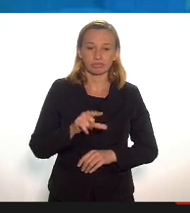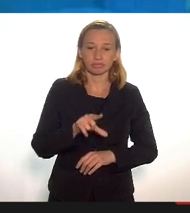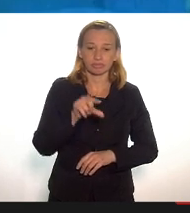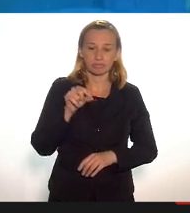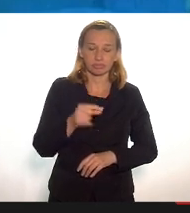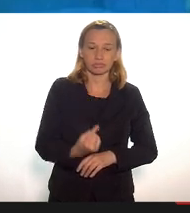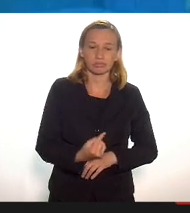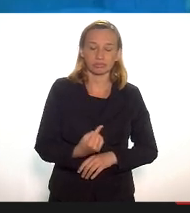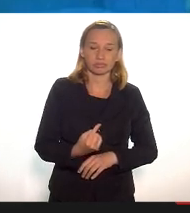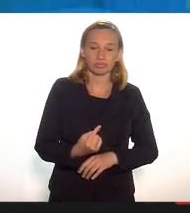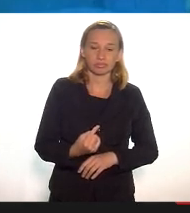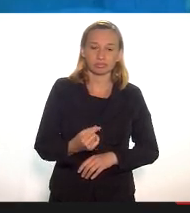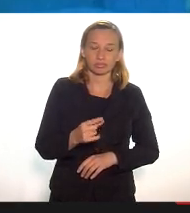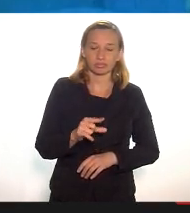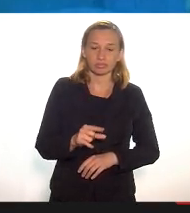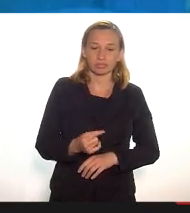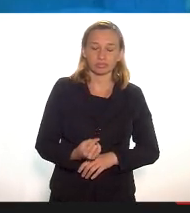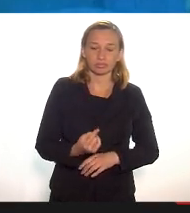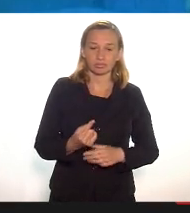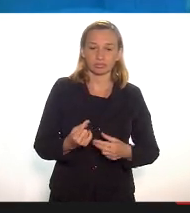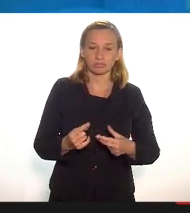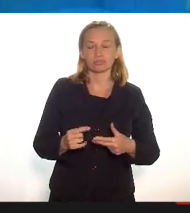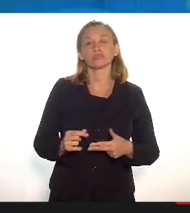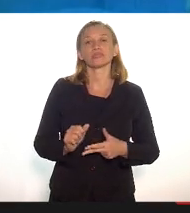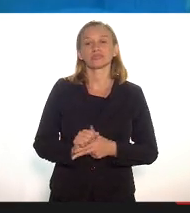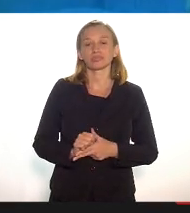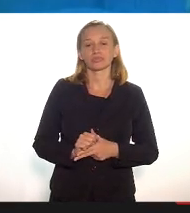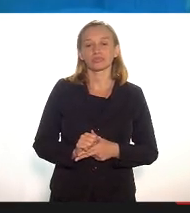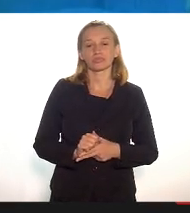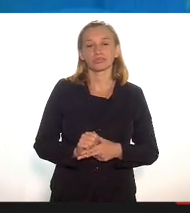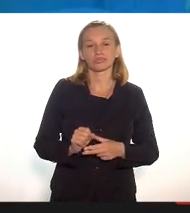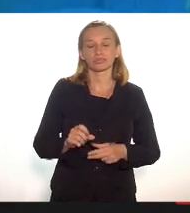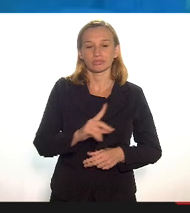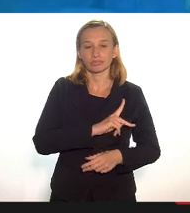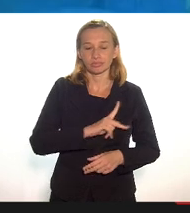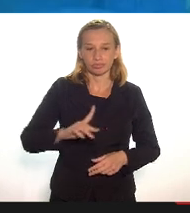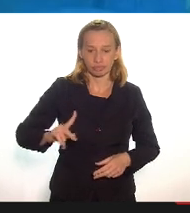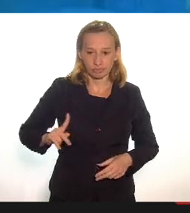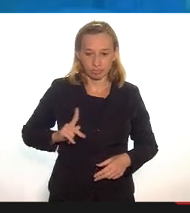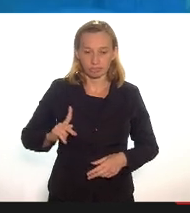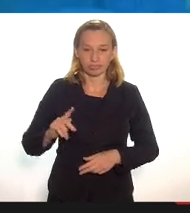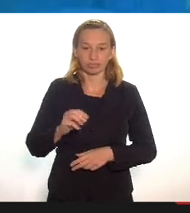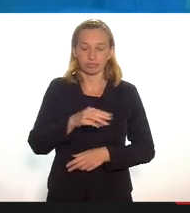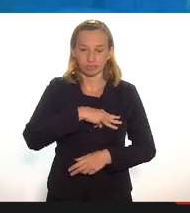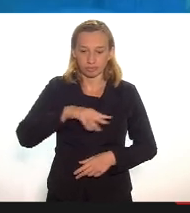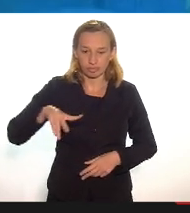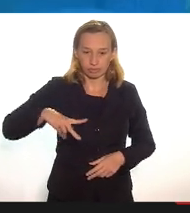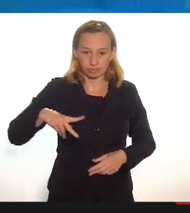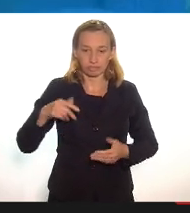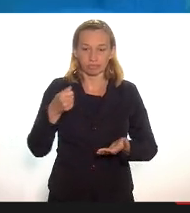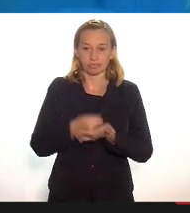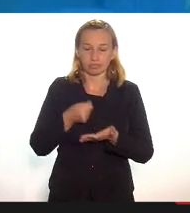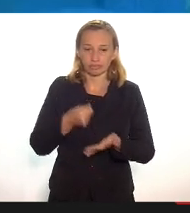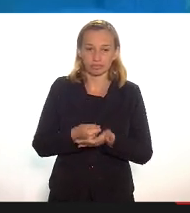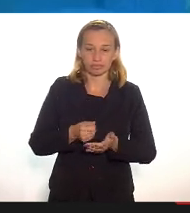três esferas do Legislativo, juntando com a Defensoria e com o Ministério Público, com uma medida mais dura em relação a